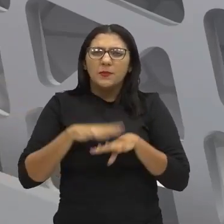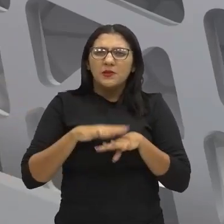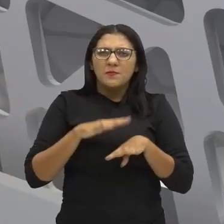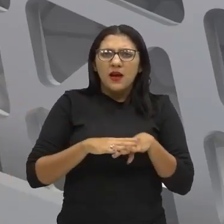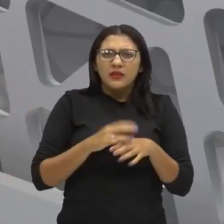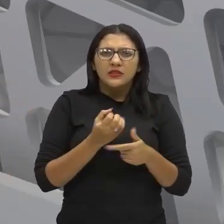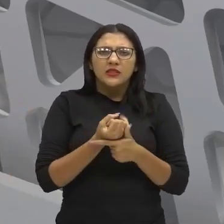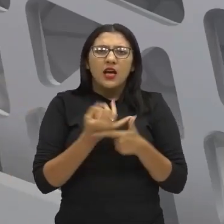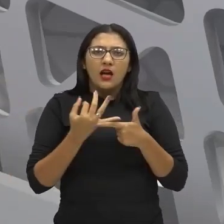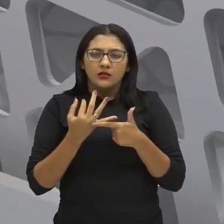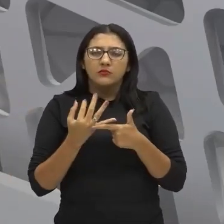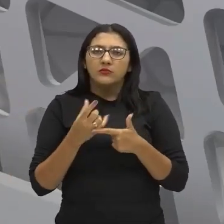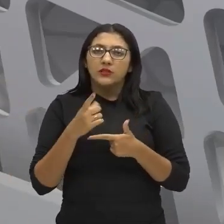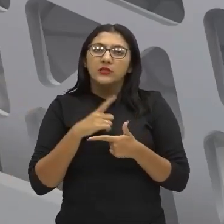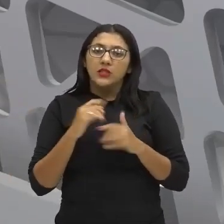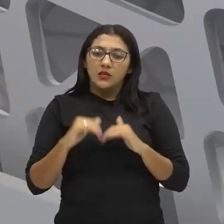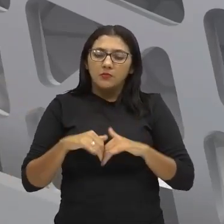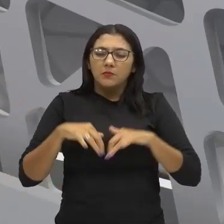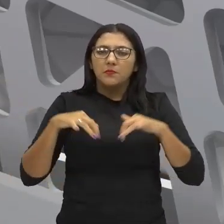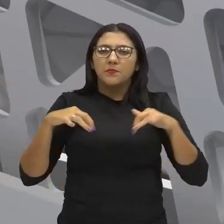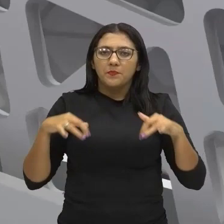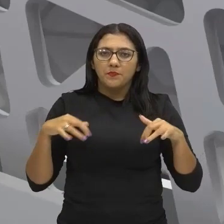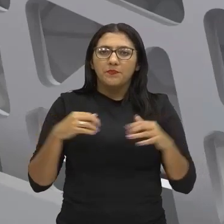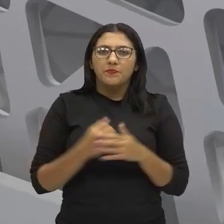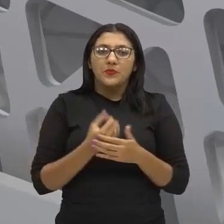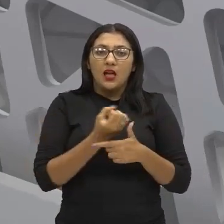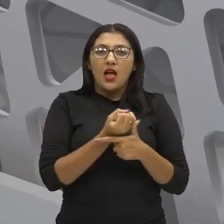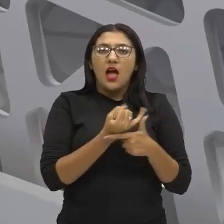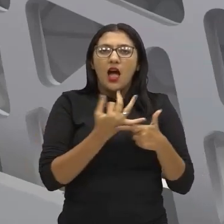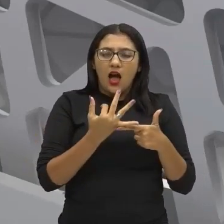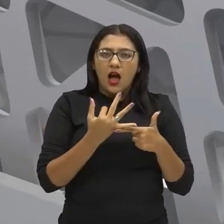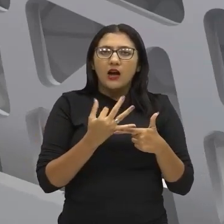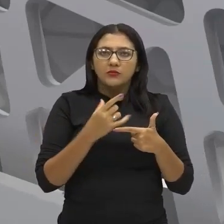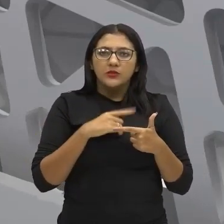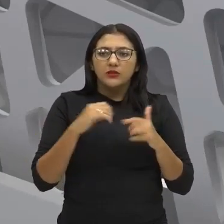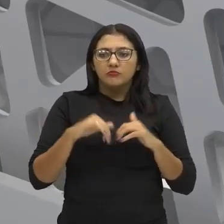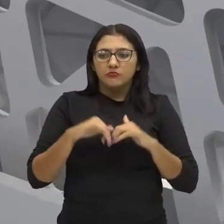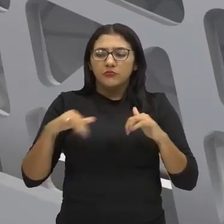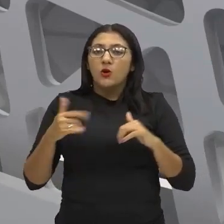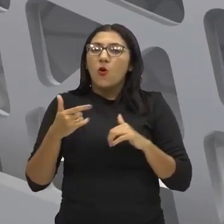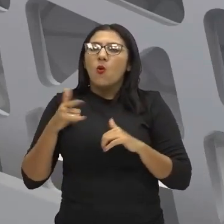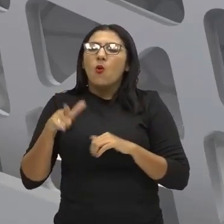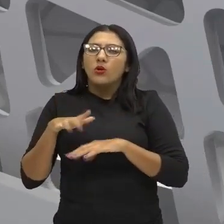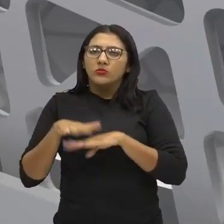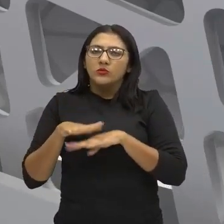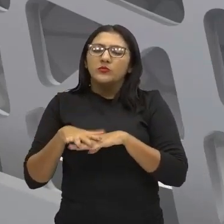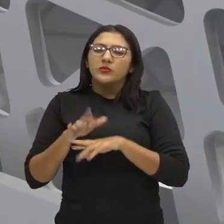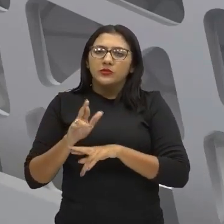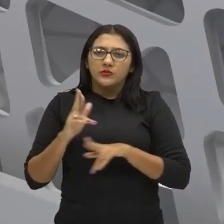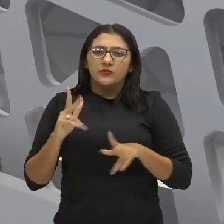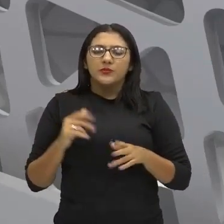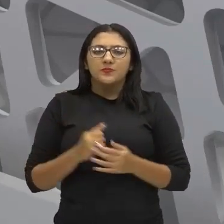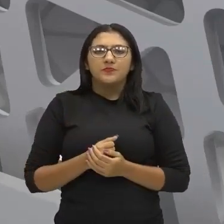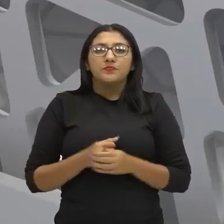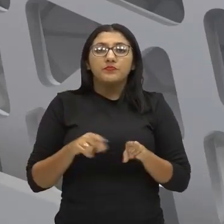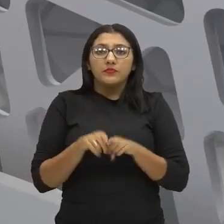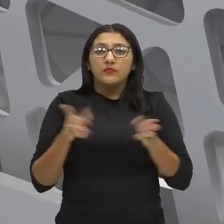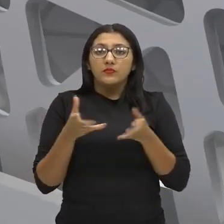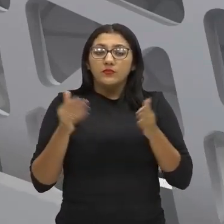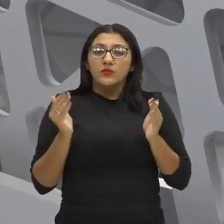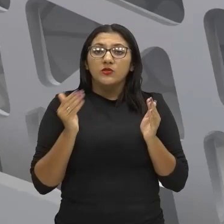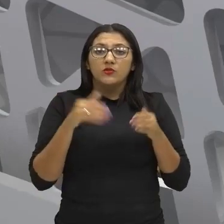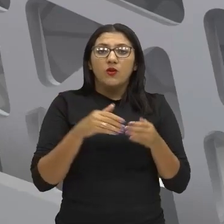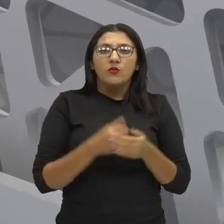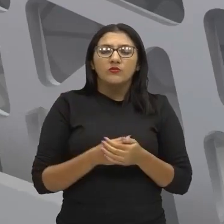coisa só. É claro que tem a repartição. A álgebra é uma coisa e a aritmética é outra. Mas o que nós estamos falando?